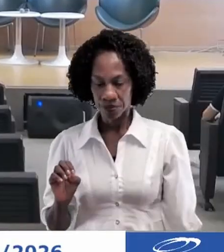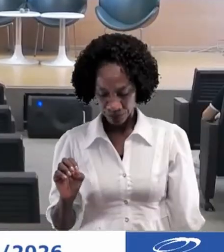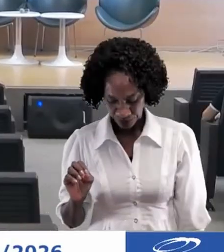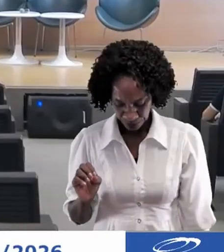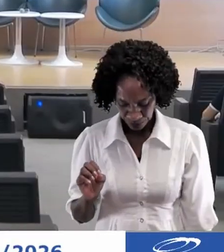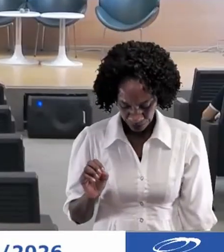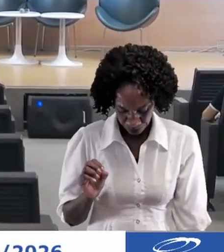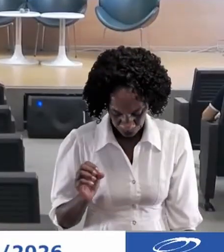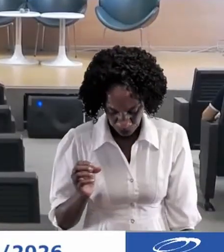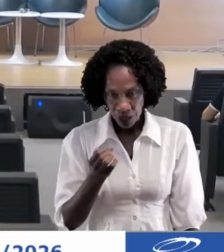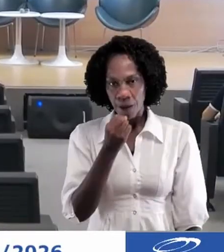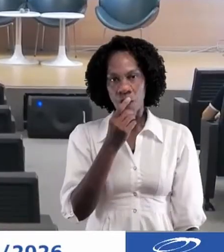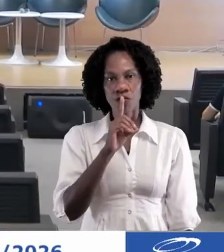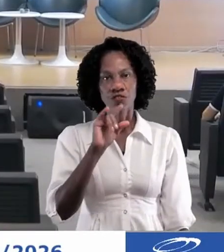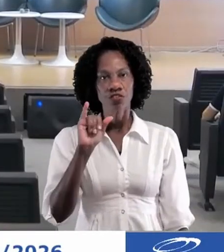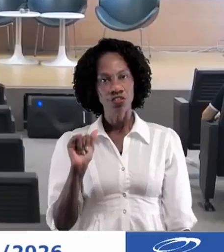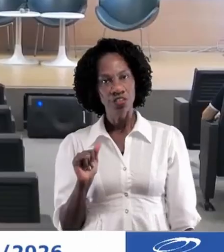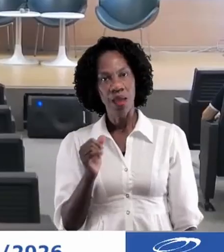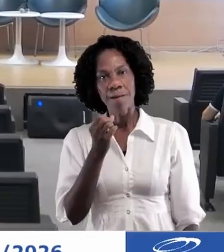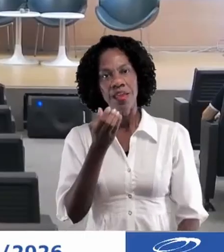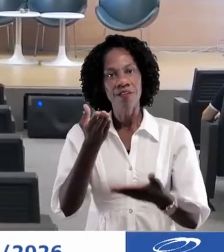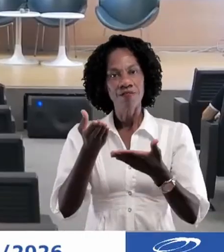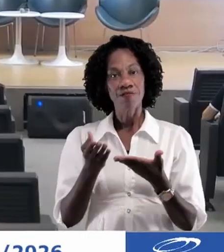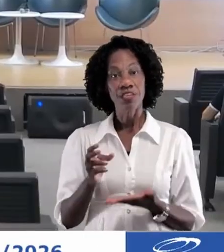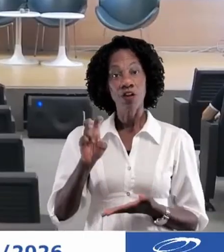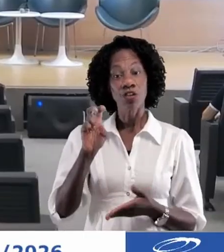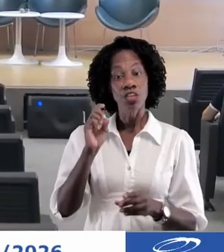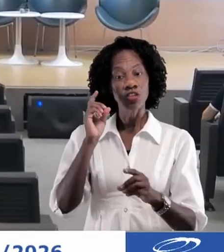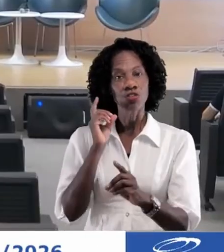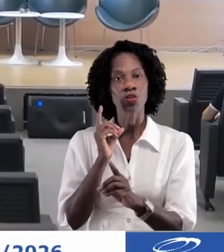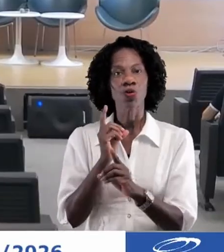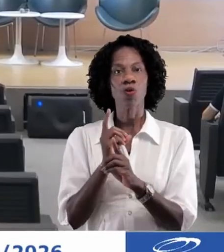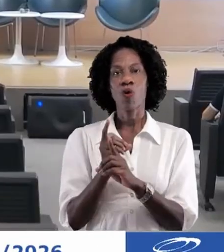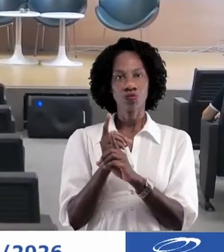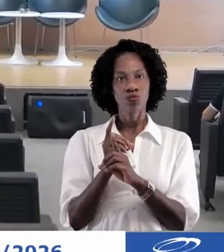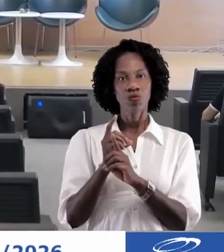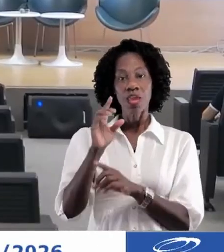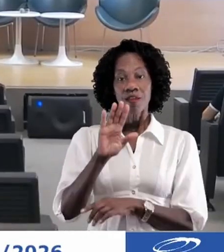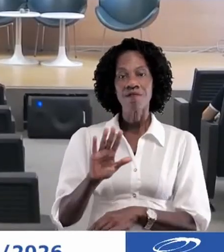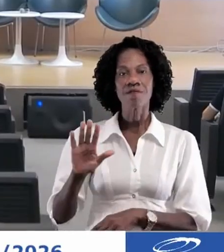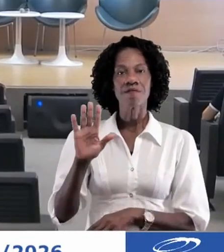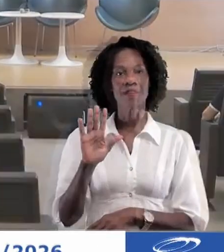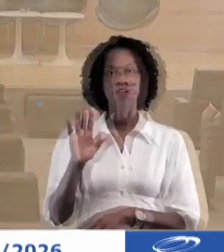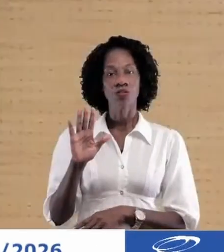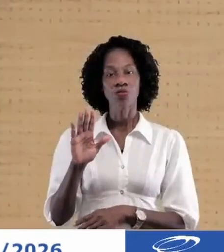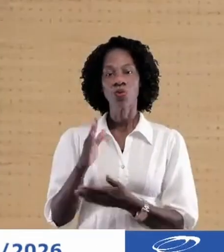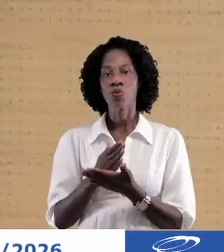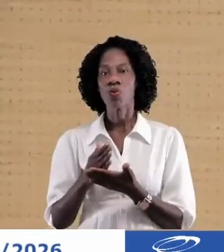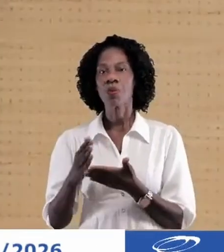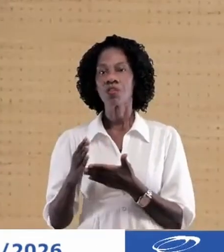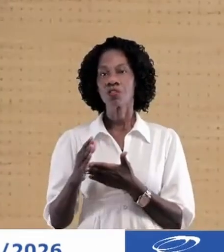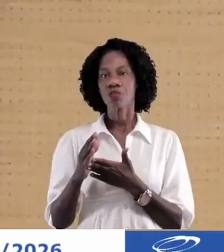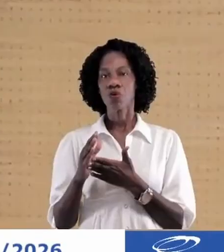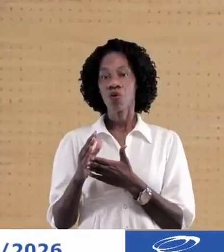Ciclo Internacional de Atualização da Nutrição Ortopédica. Este evento é uma iniciativa do Instituto Nacional de Traumatologia